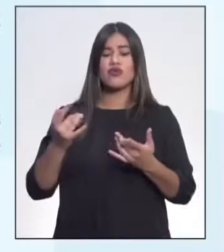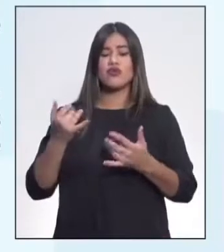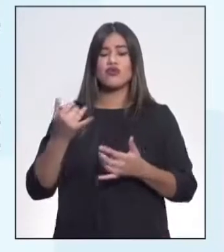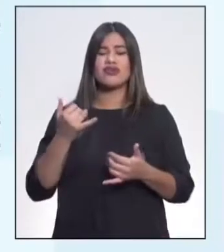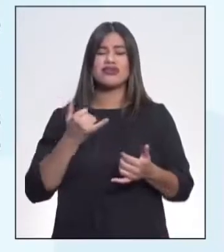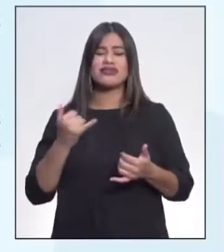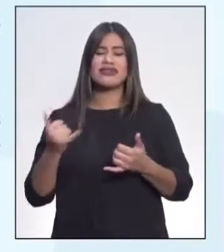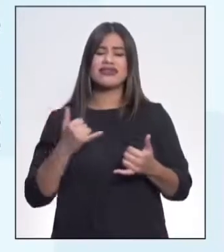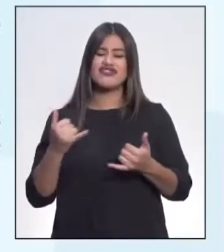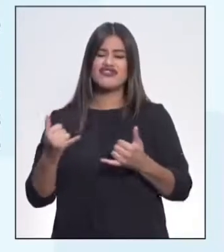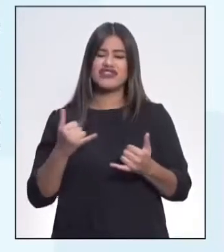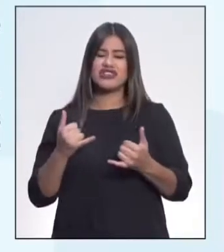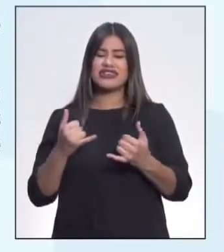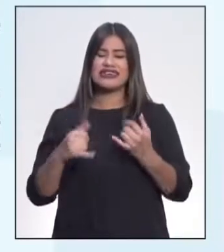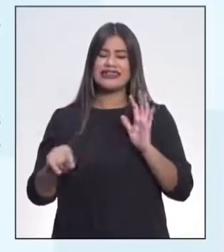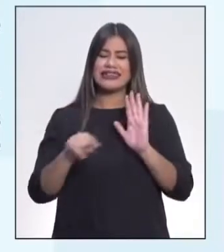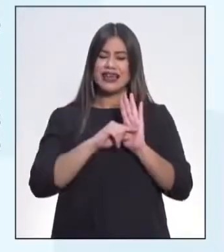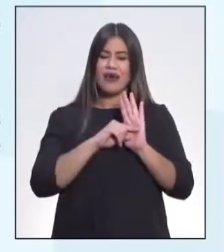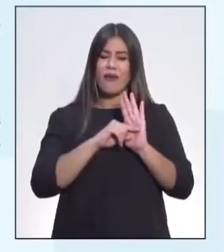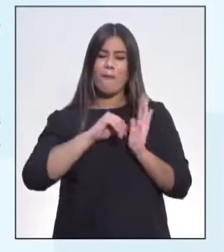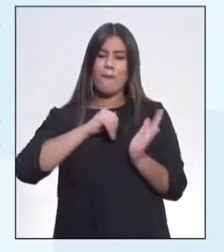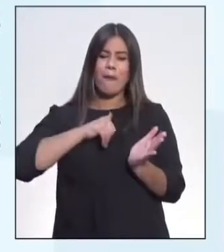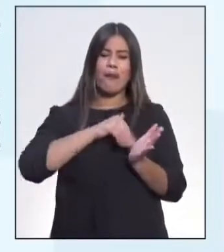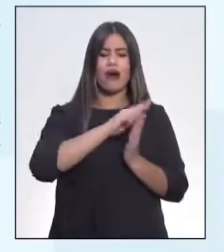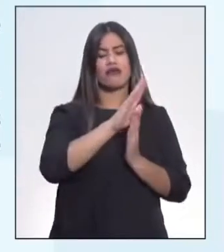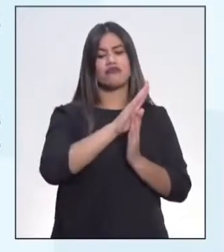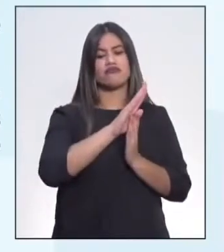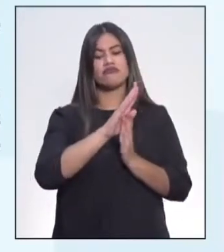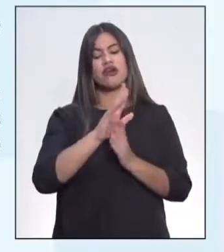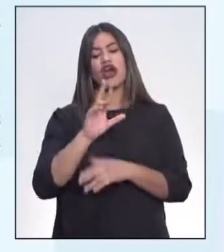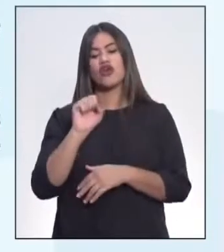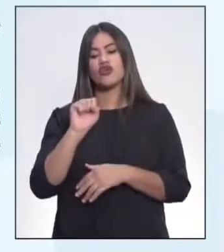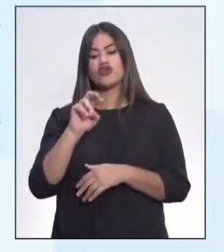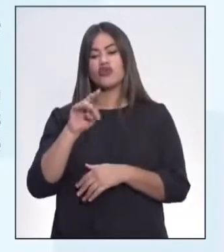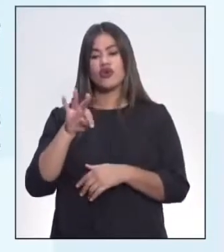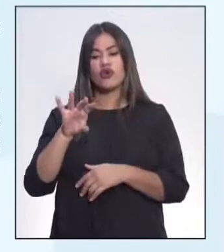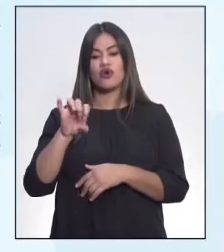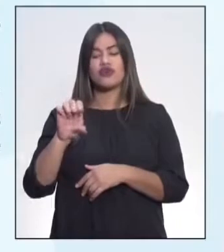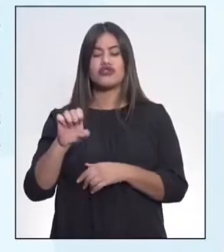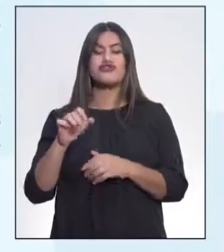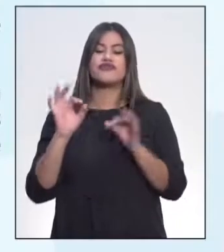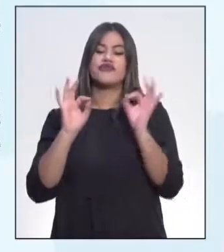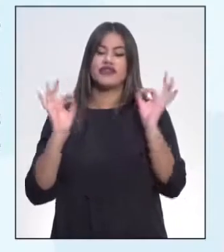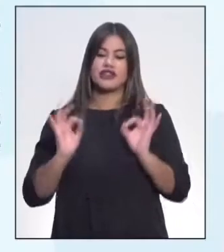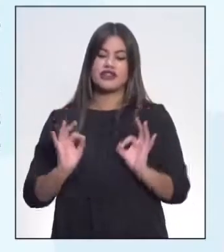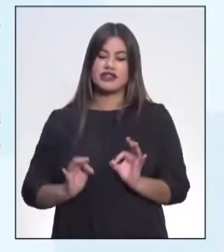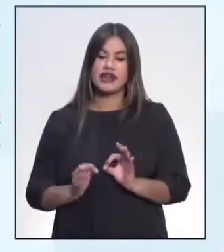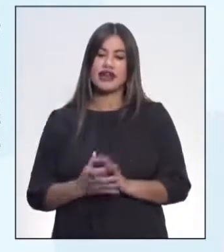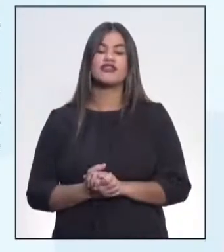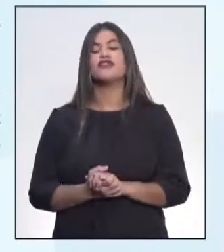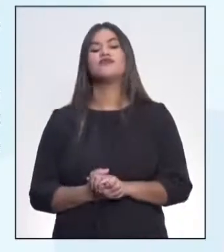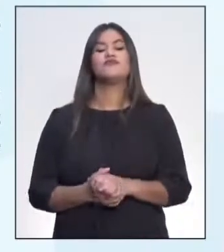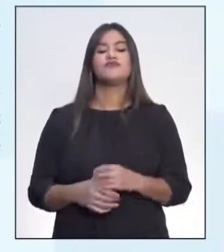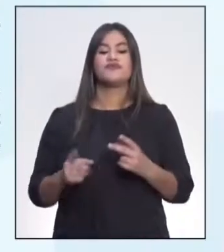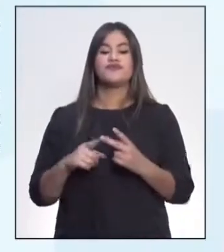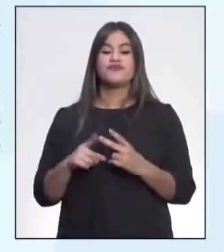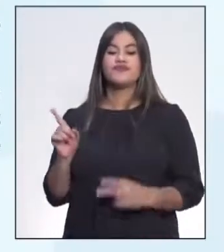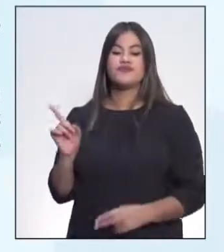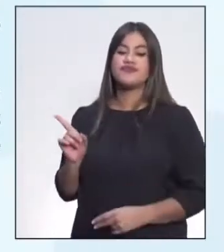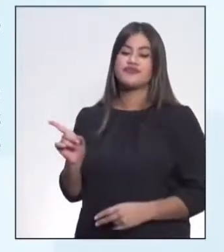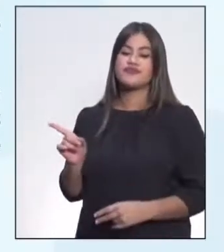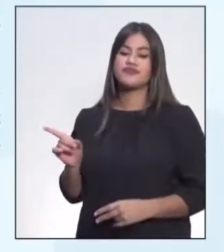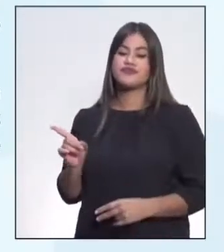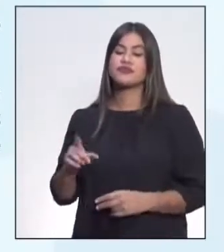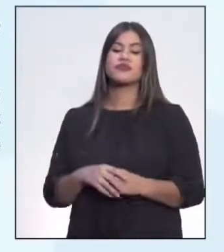negativas e para trazer sorte e felicidade. Bumba Meu Boi, também é chamada de Boi Bumbá, é uma dança tradicional brasileira